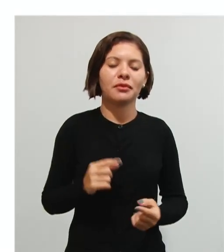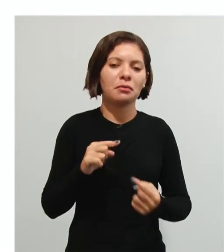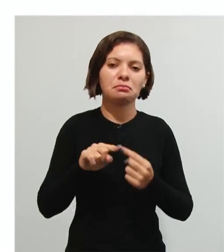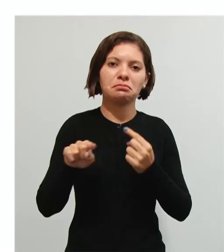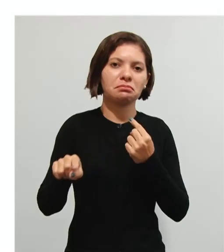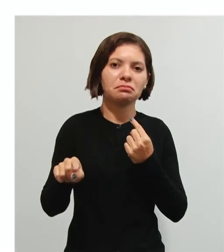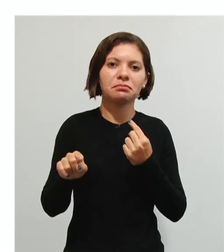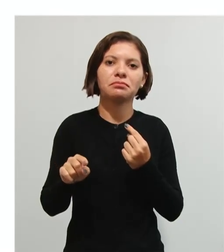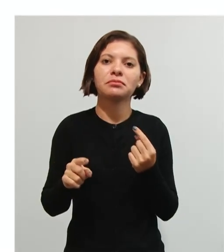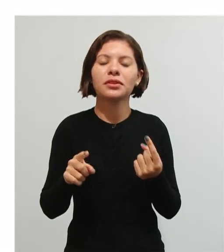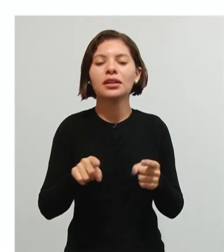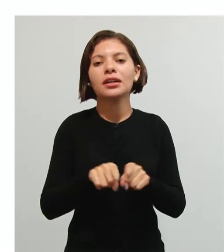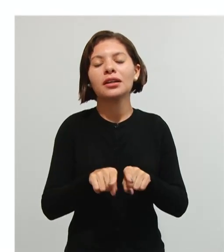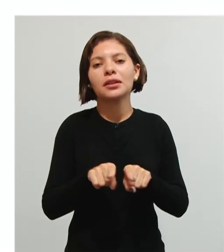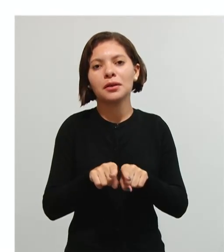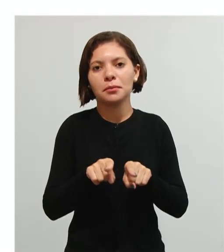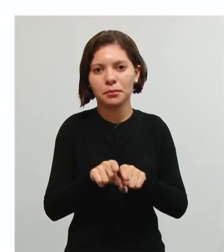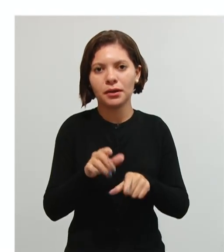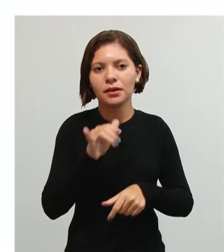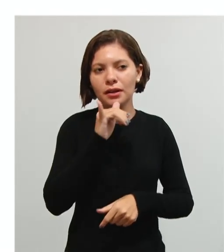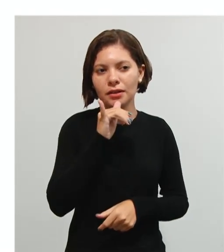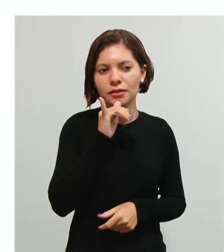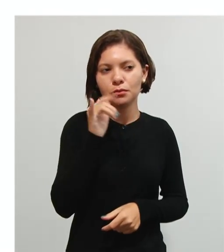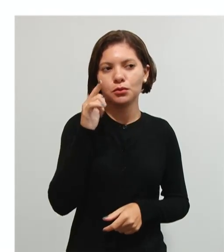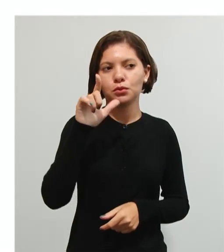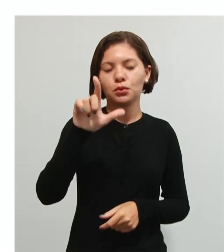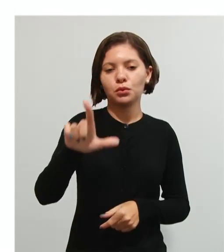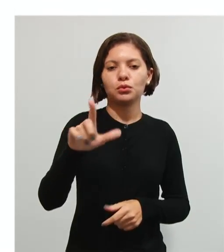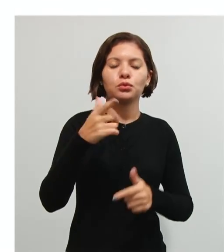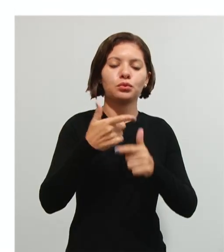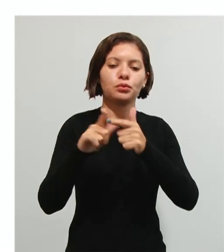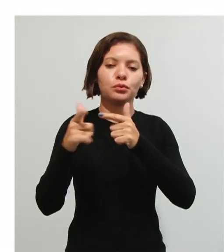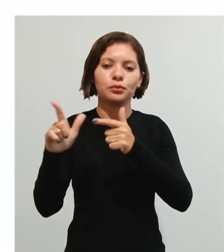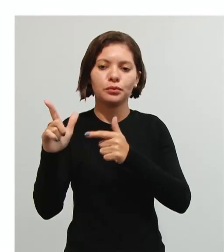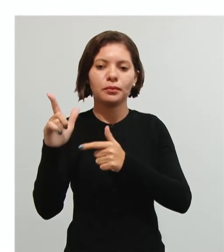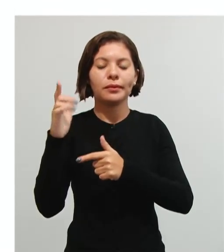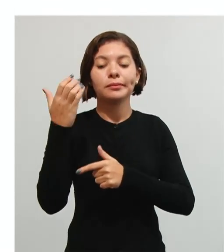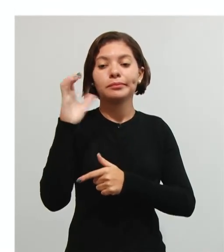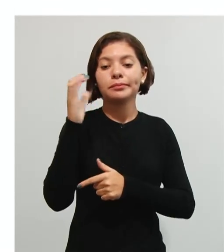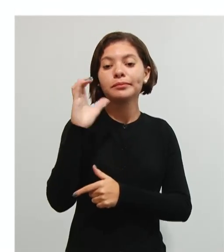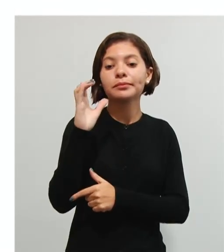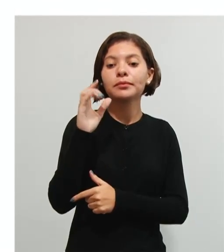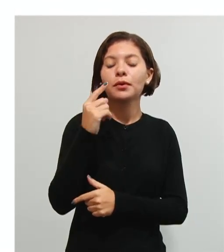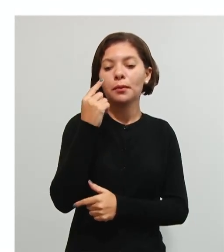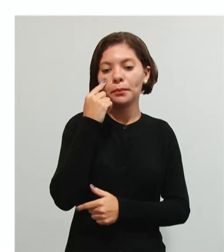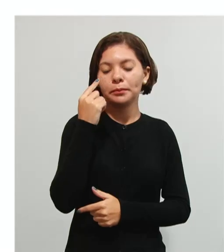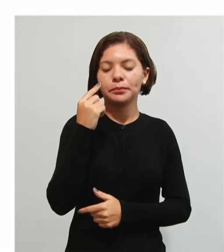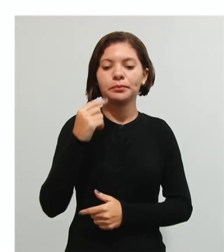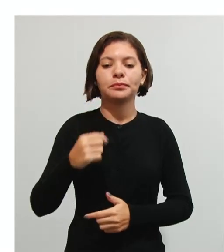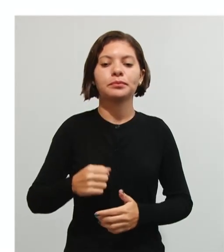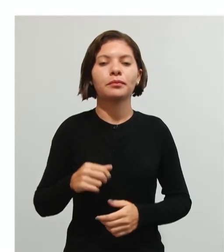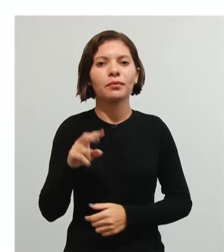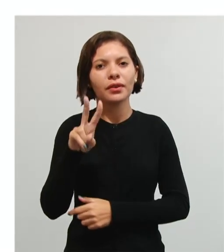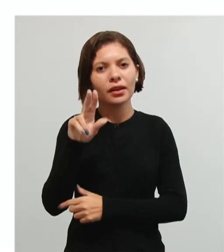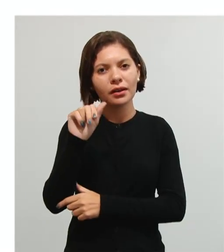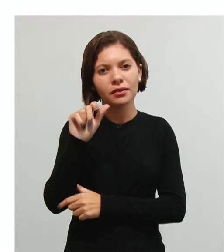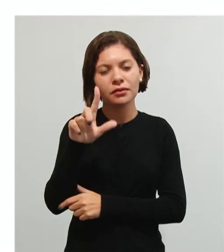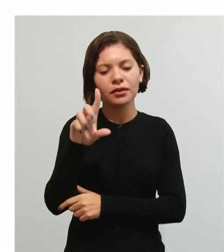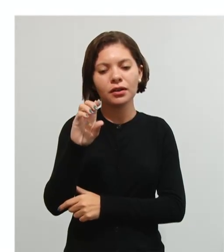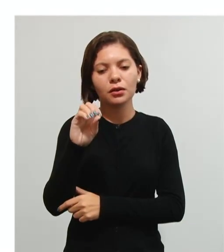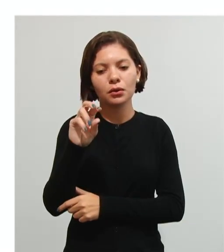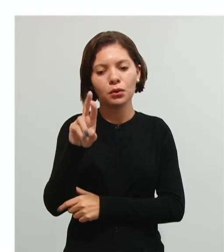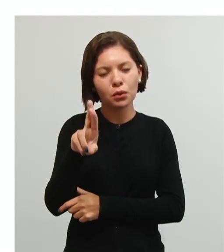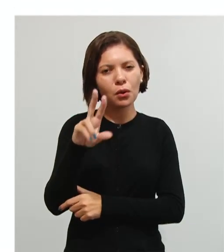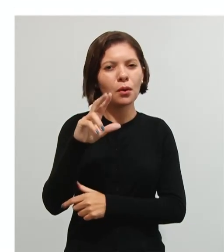Também, outros exemplos de problemas não científicos? Problemas de valor, ou seja, aqueles que indagam se uma coisa